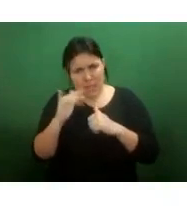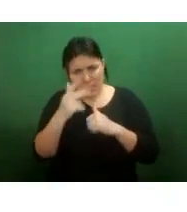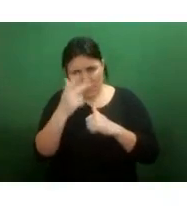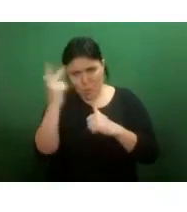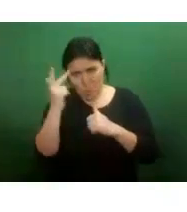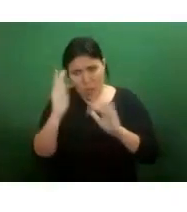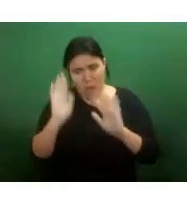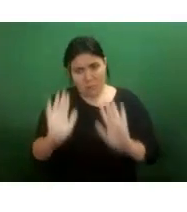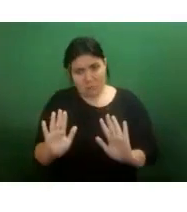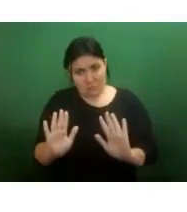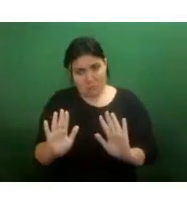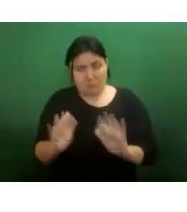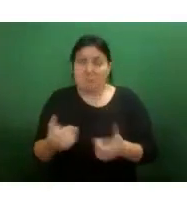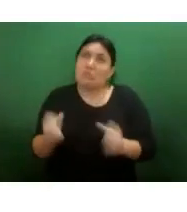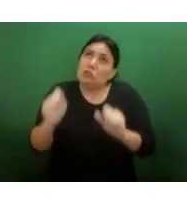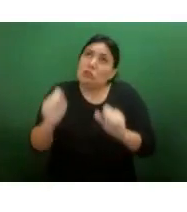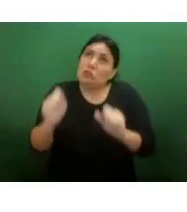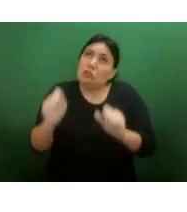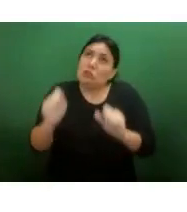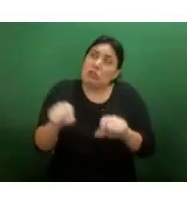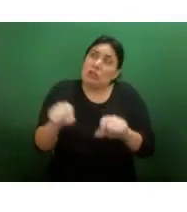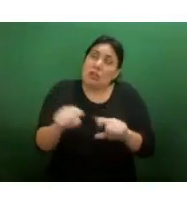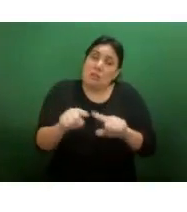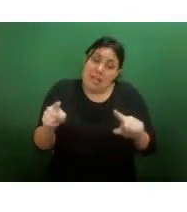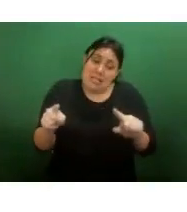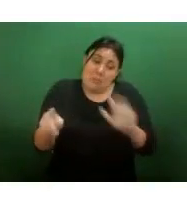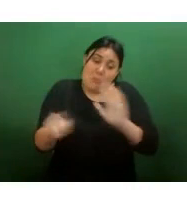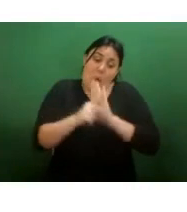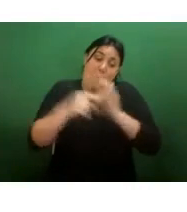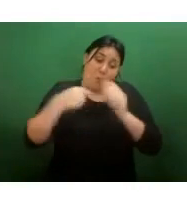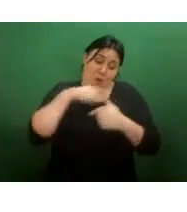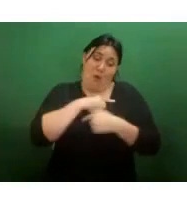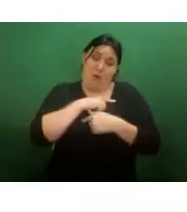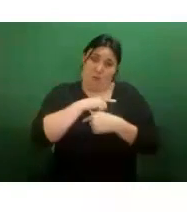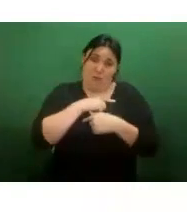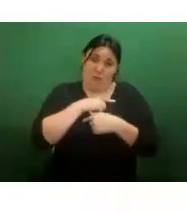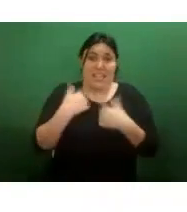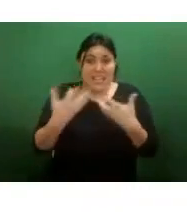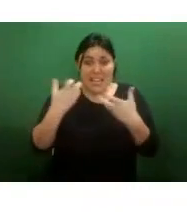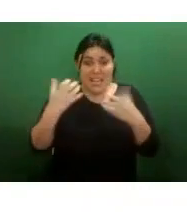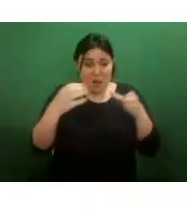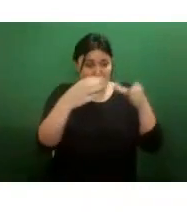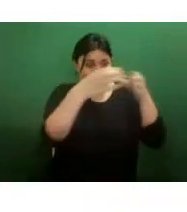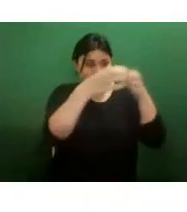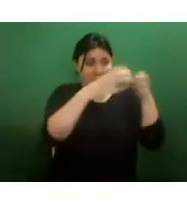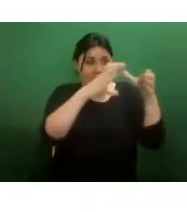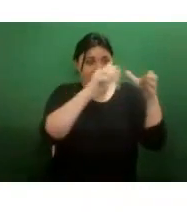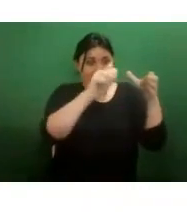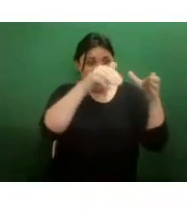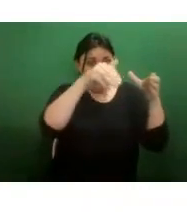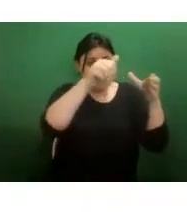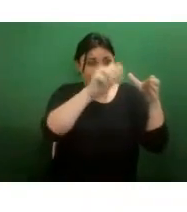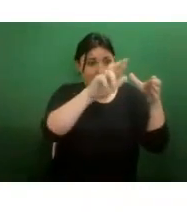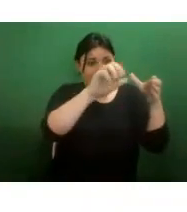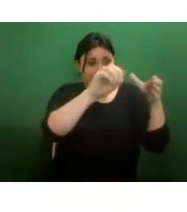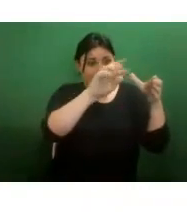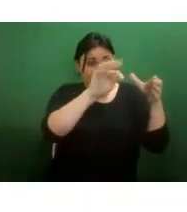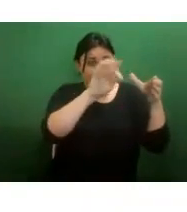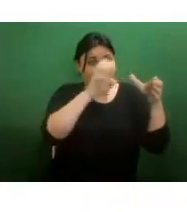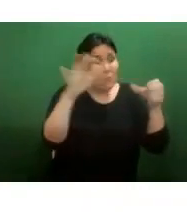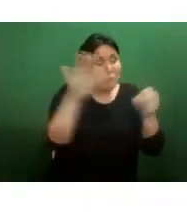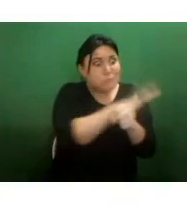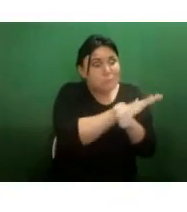da nossa competência. Embora a gente quisesse encher aquele camarote da cidade com pessoas com deficiência visual, que certamente